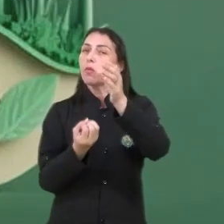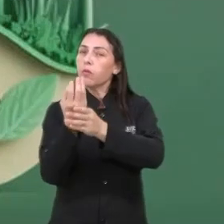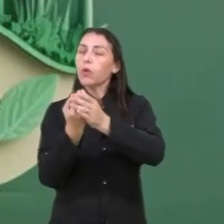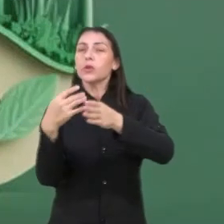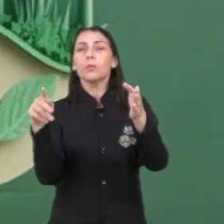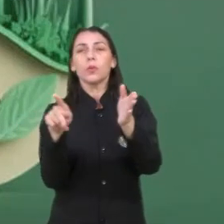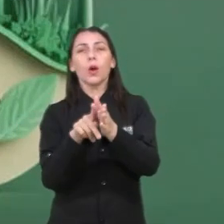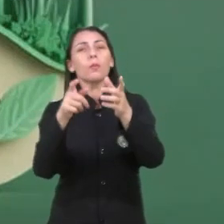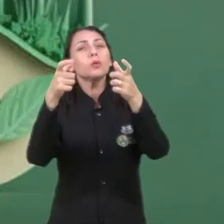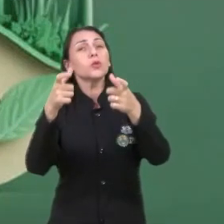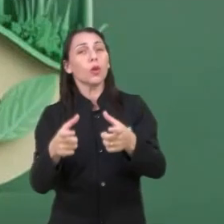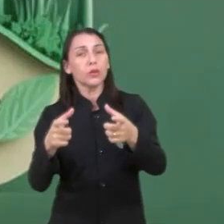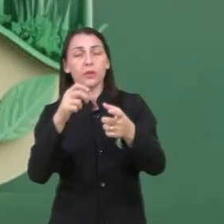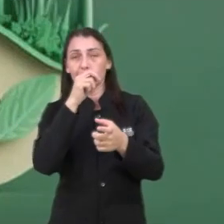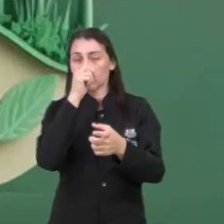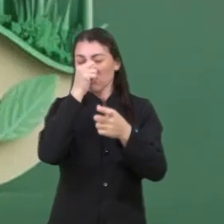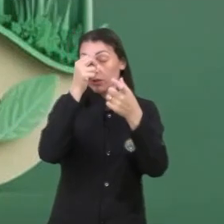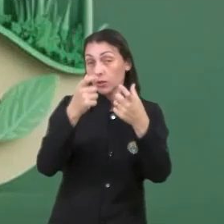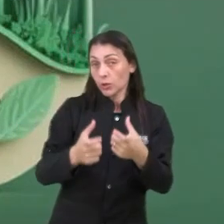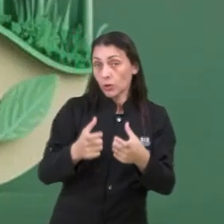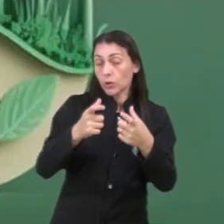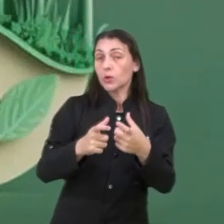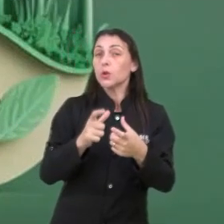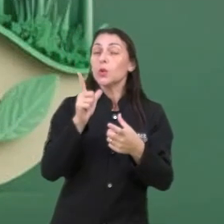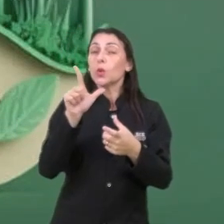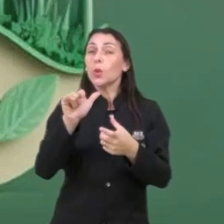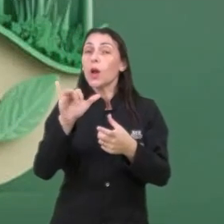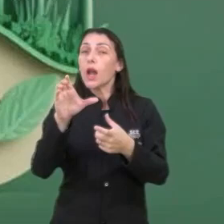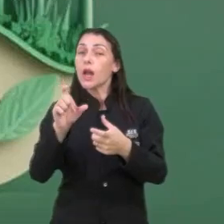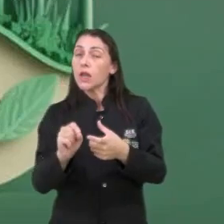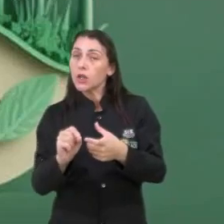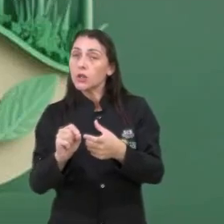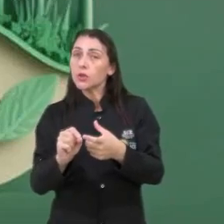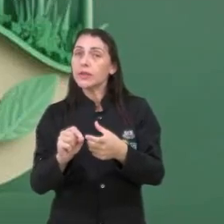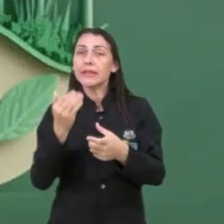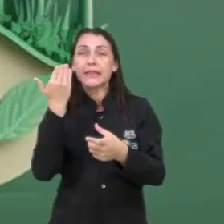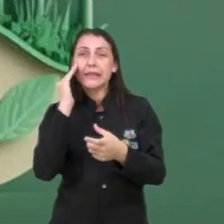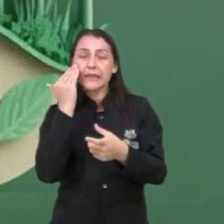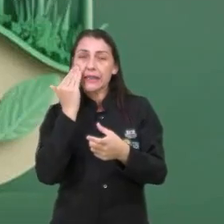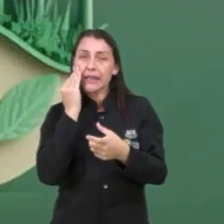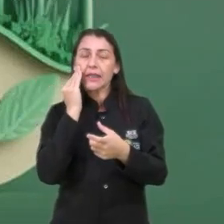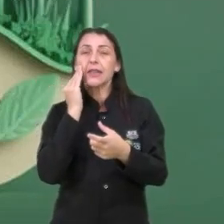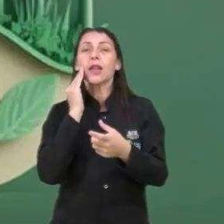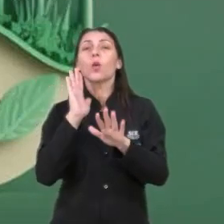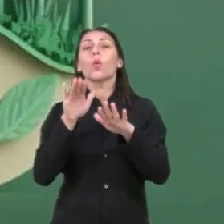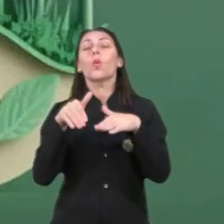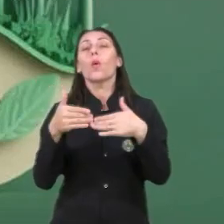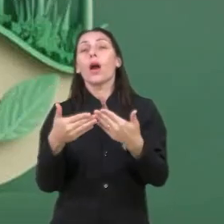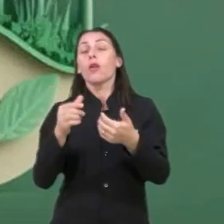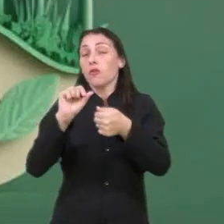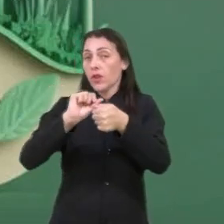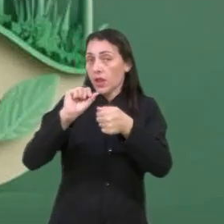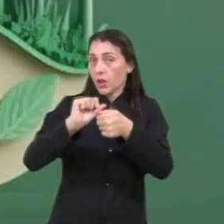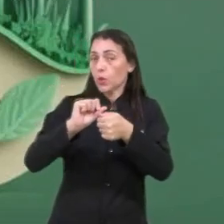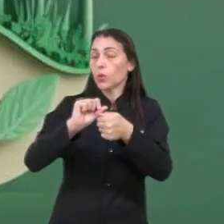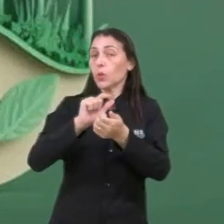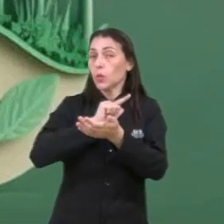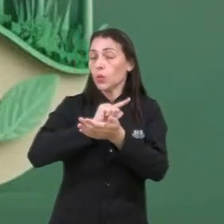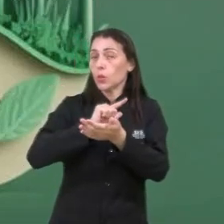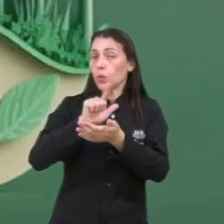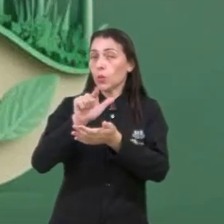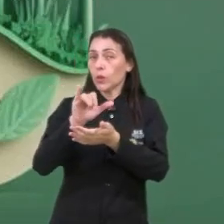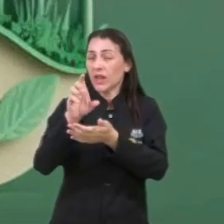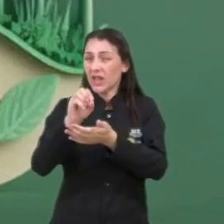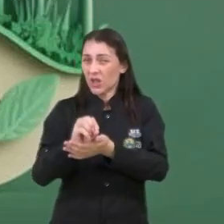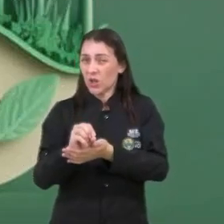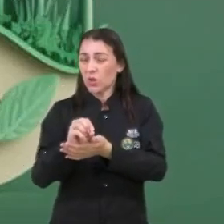De onde vêm os resíduos? De onde vem o lixo? Né? Entender o tipo de resíduo que é gerado. Né? É um